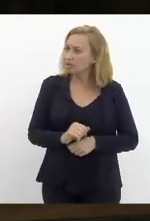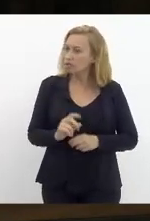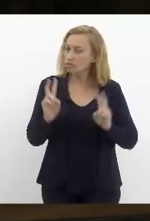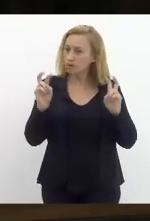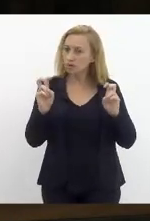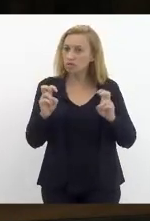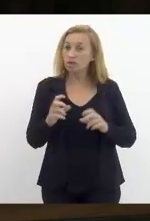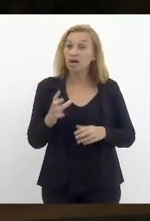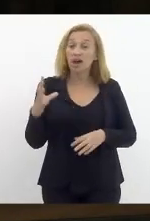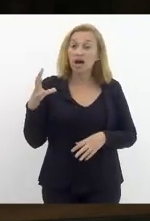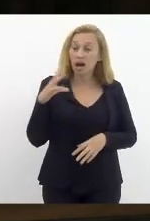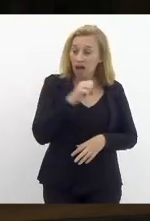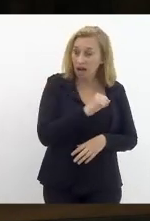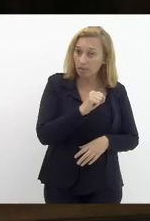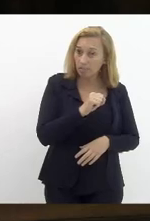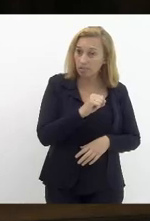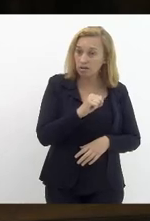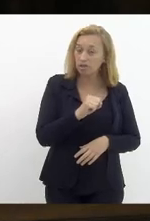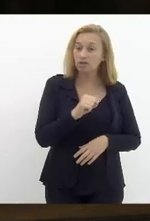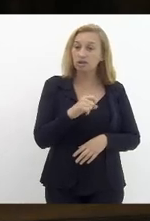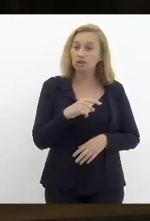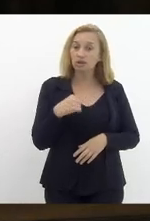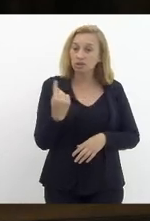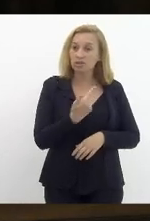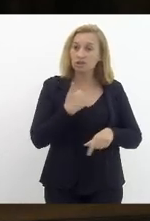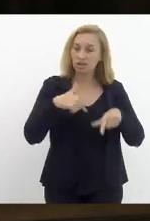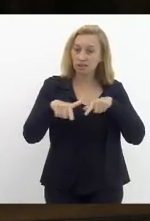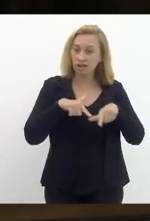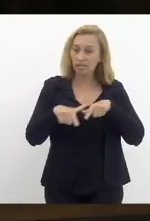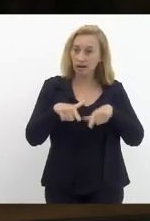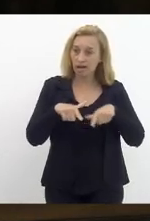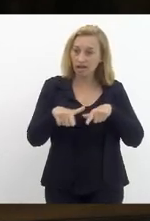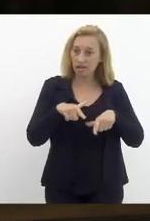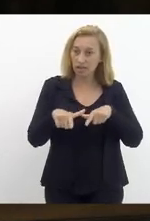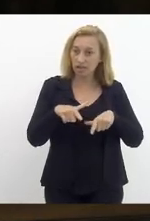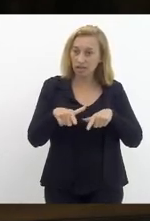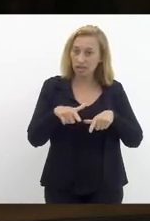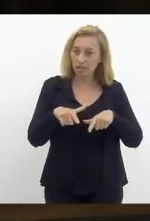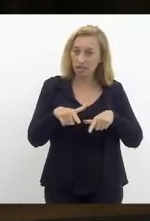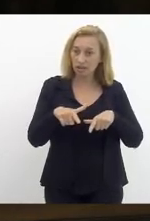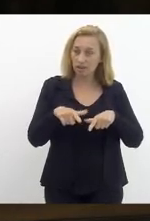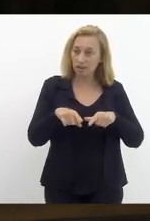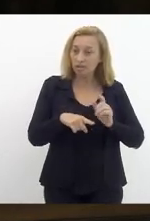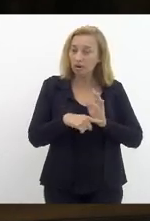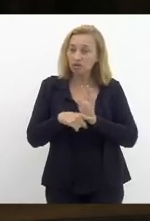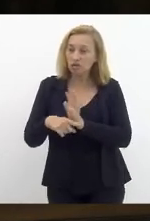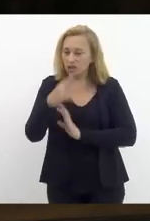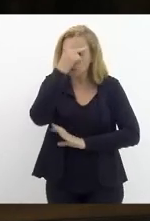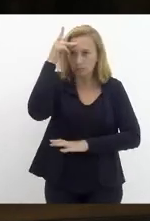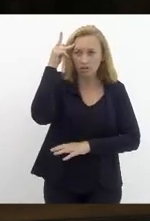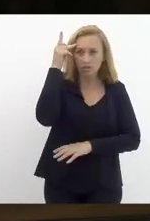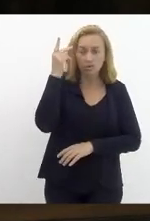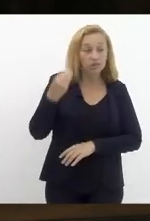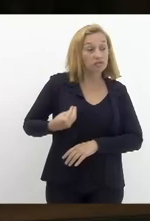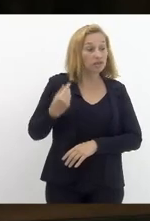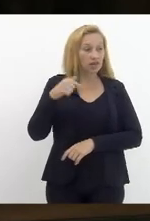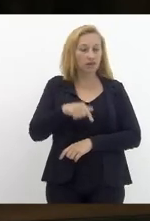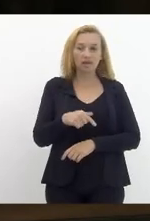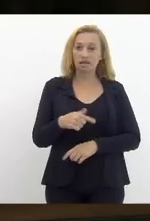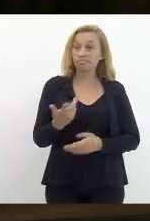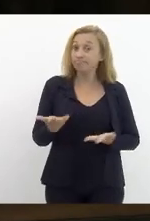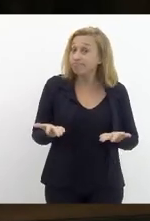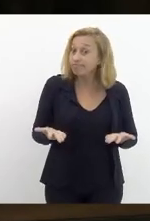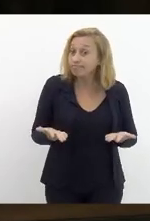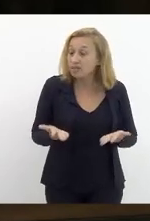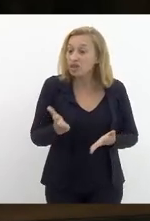que imediatamente a gente ia trabalhar imediatamente pela posse daquelas pessoas. E é para isso que a gente está aqui. Então, assim,